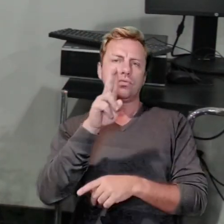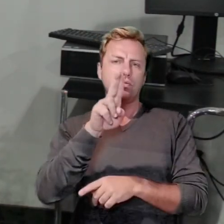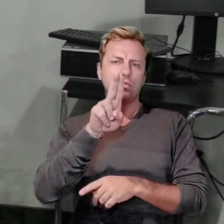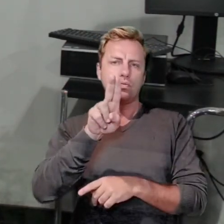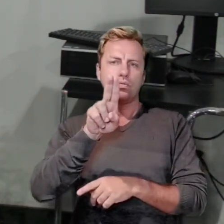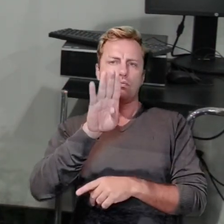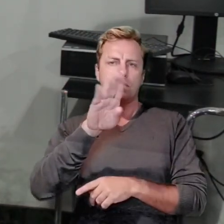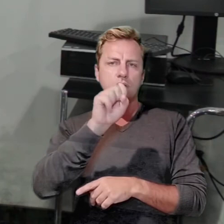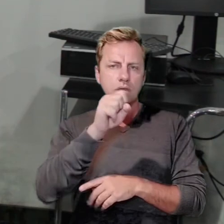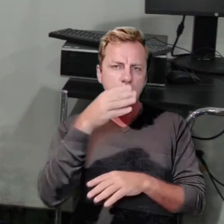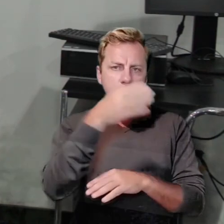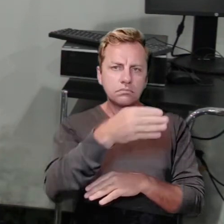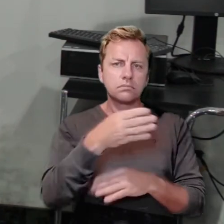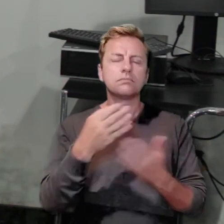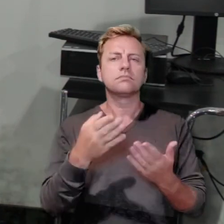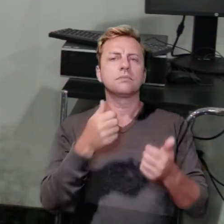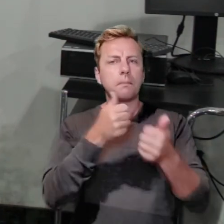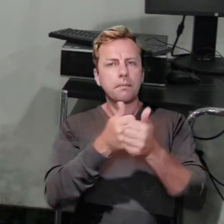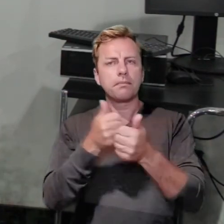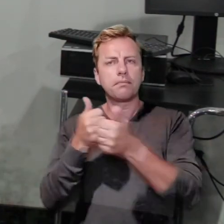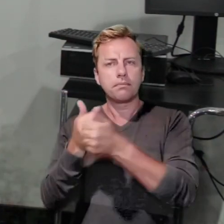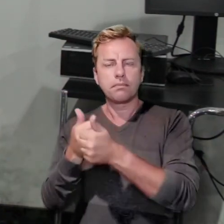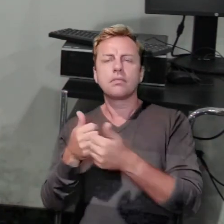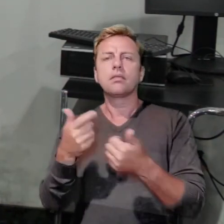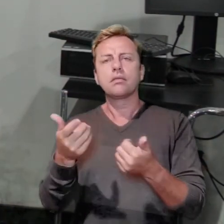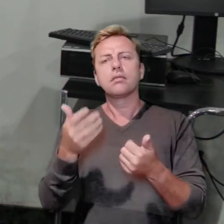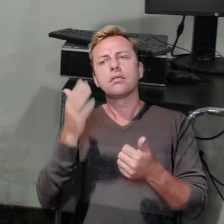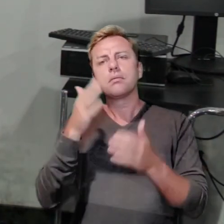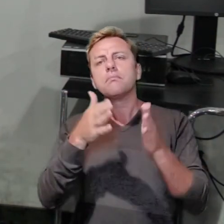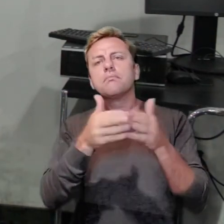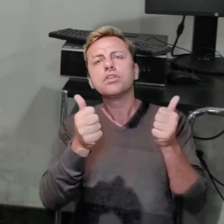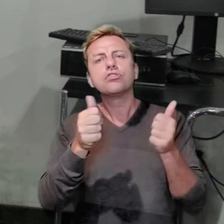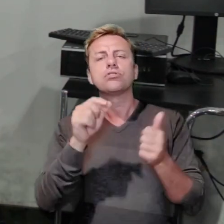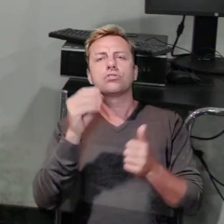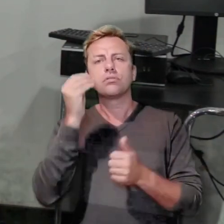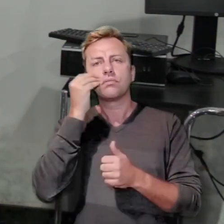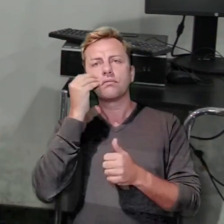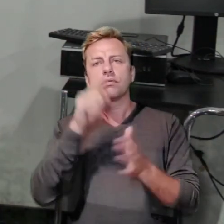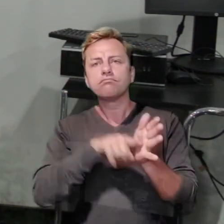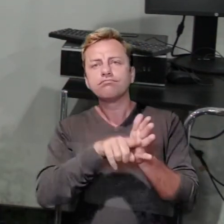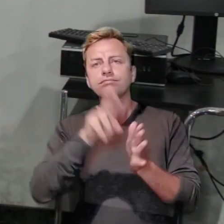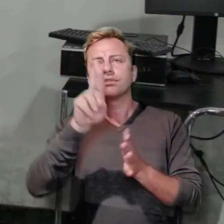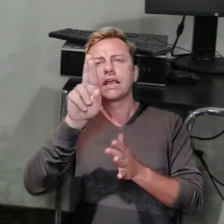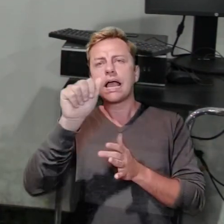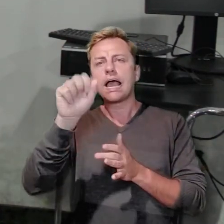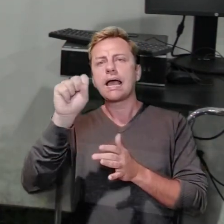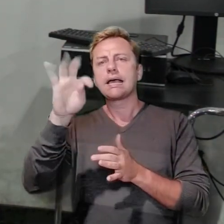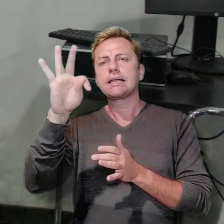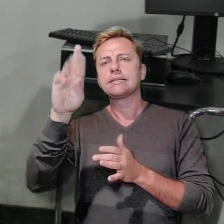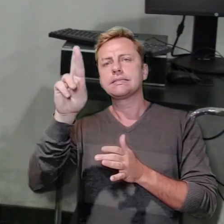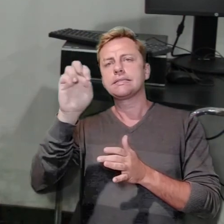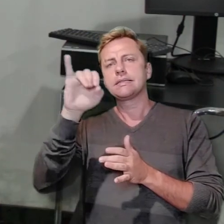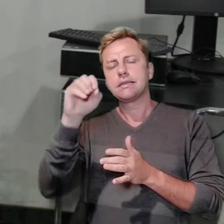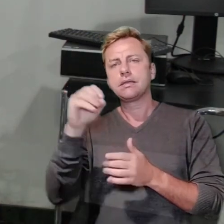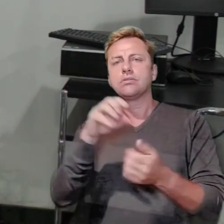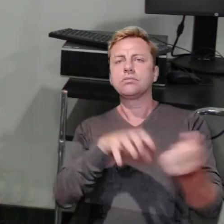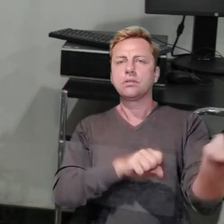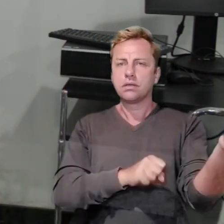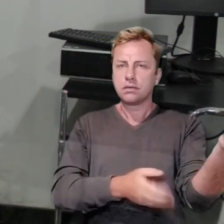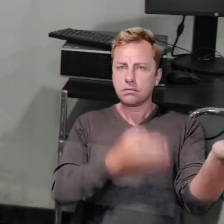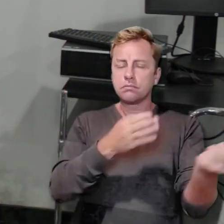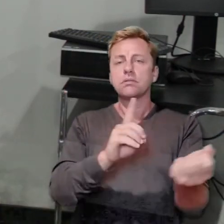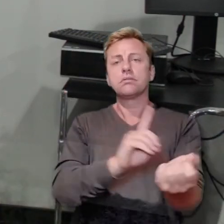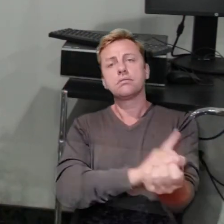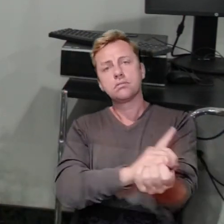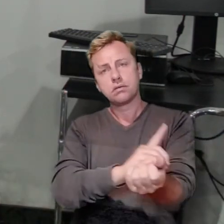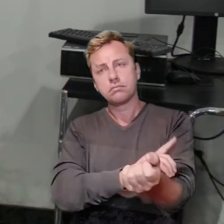unidade básica de saúde mais próxima, e pedir um rastreio para a hipertensão e para o